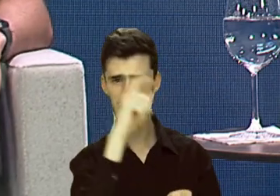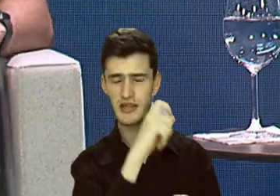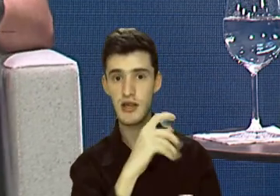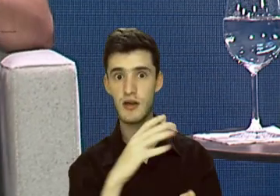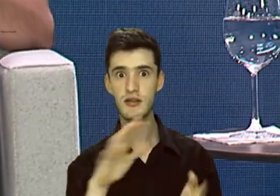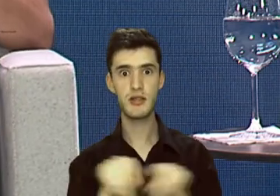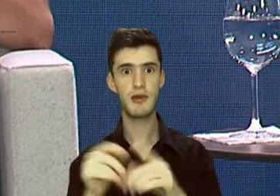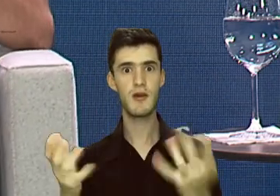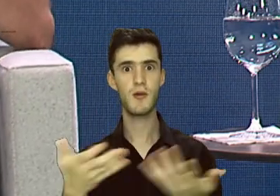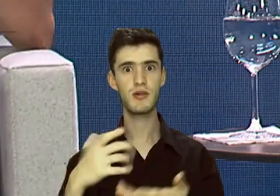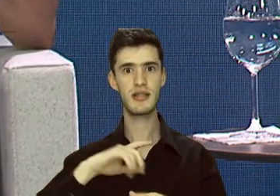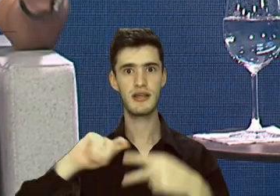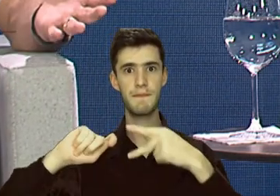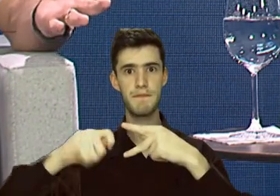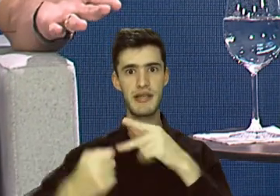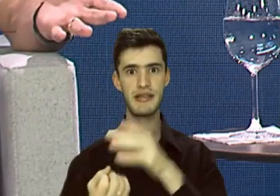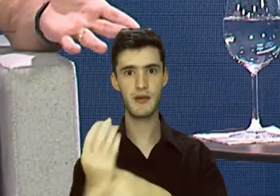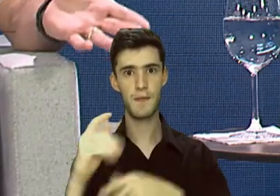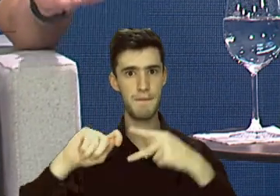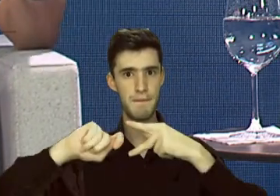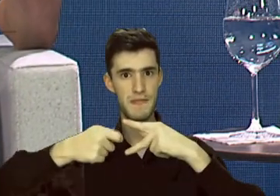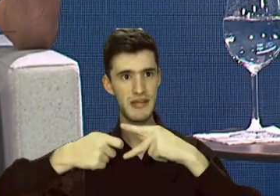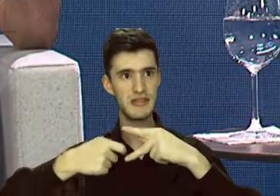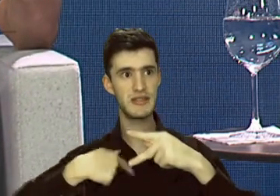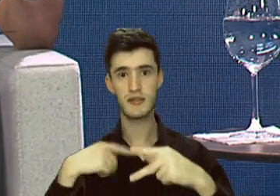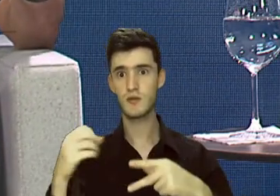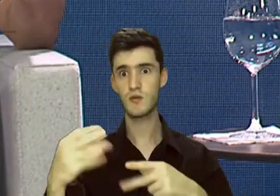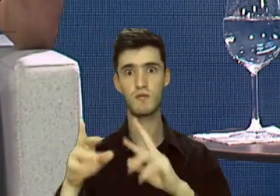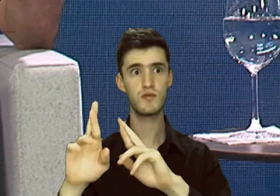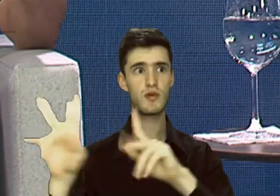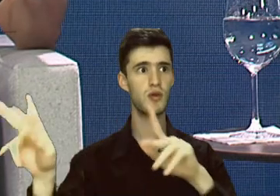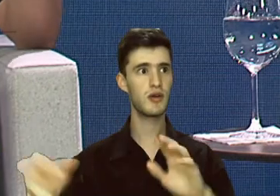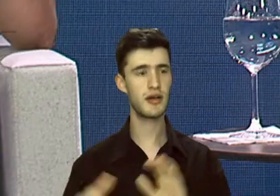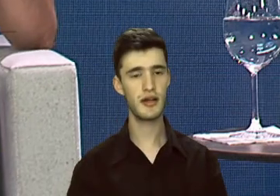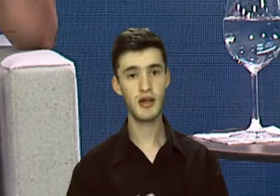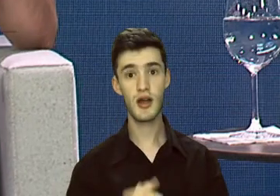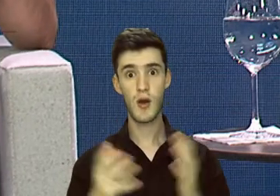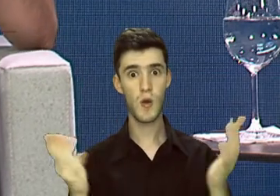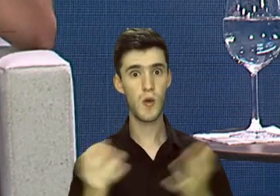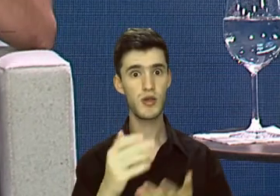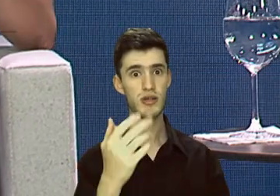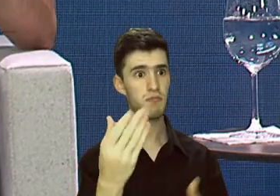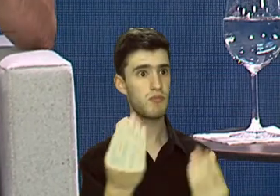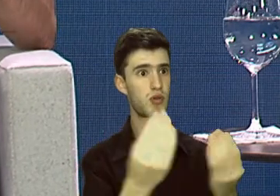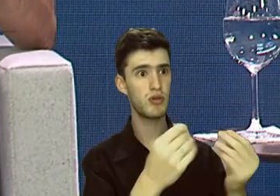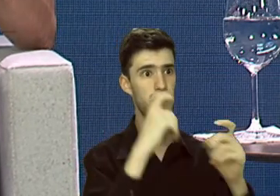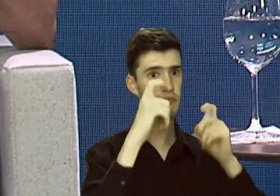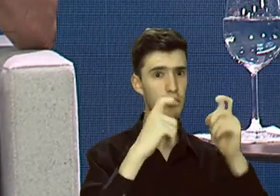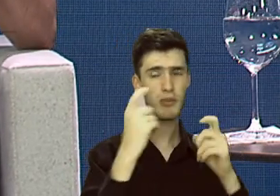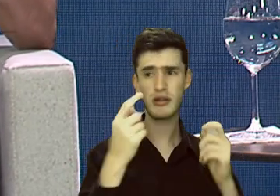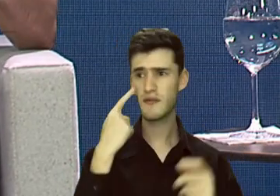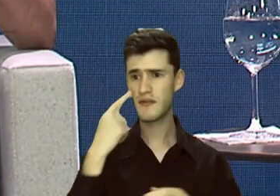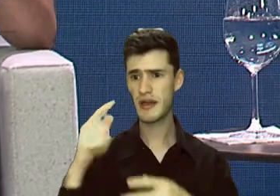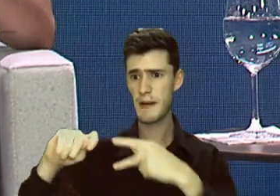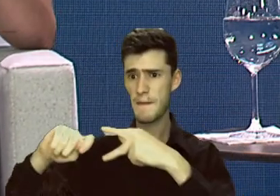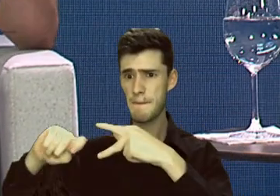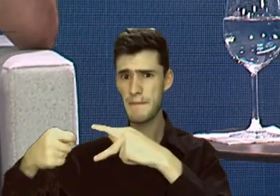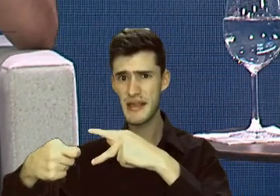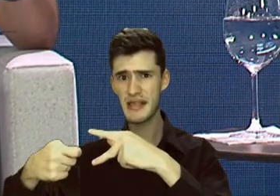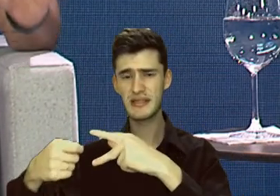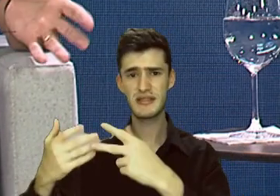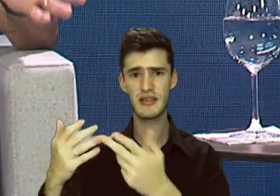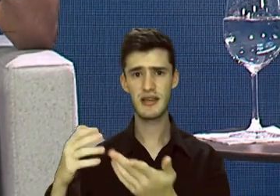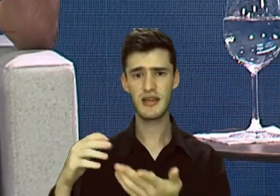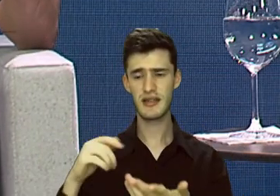né enquanto o mercado tá muito preocupado do pics morder uma fatia muito importante de take